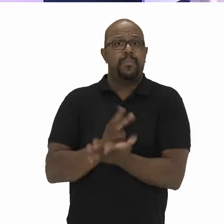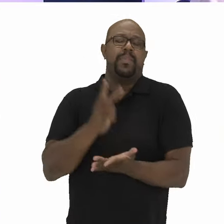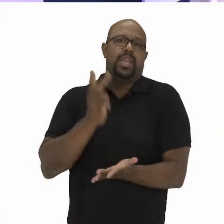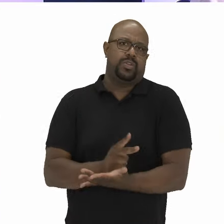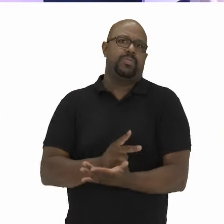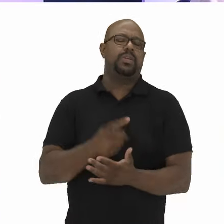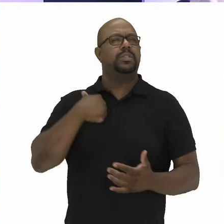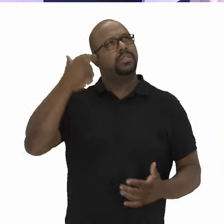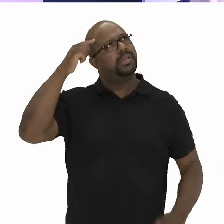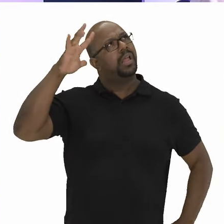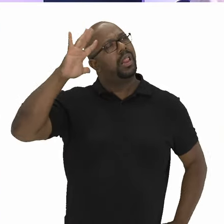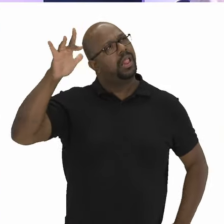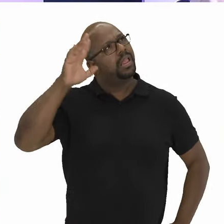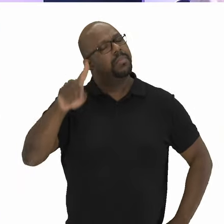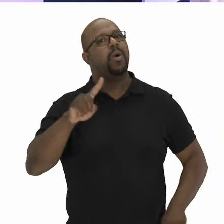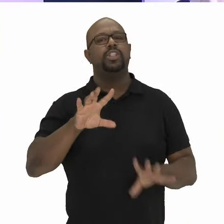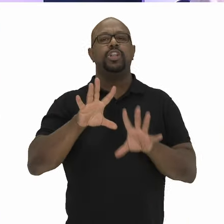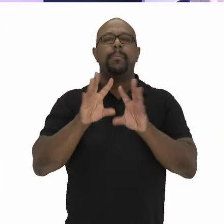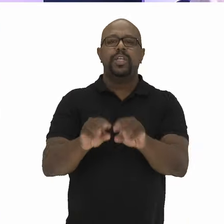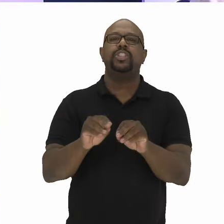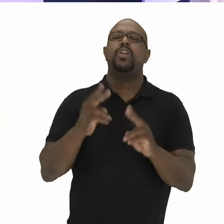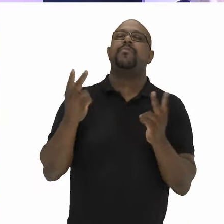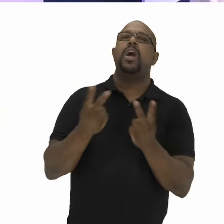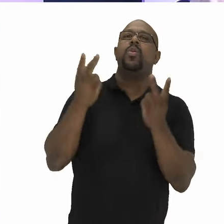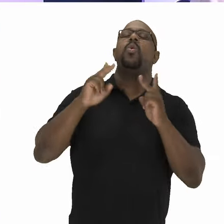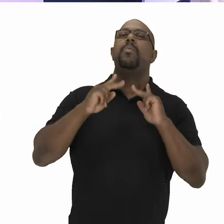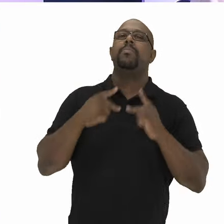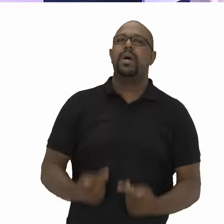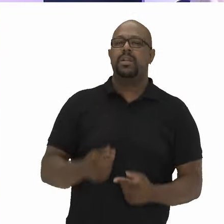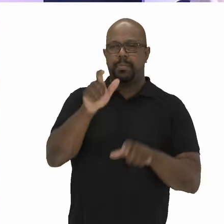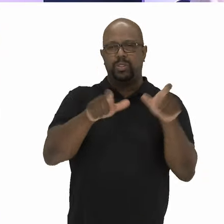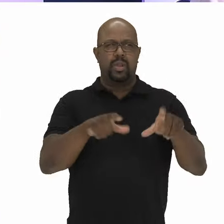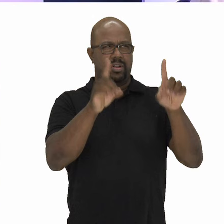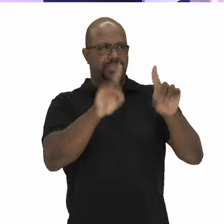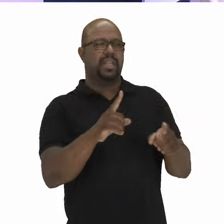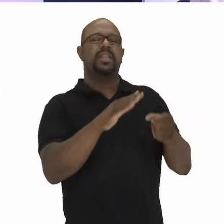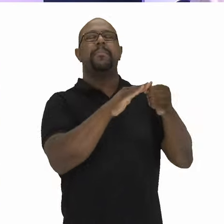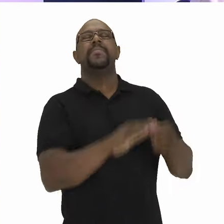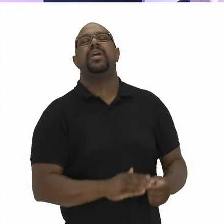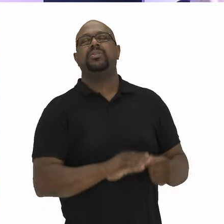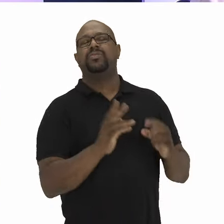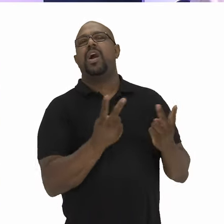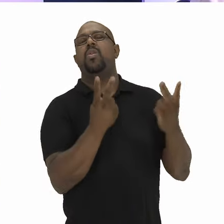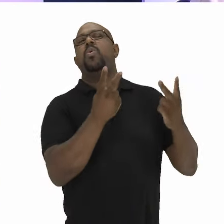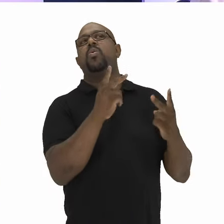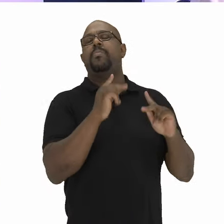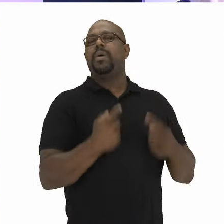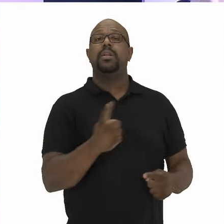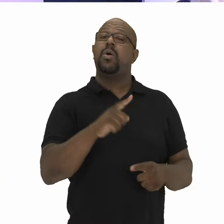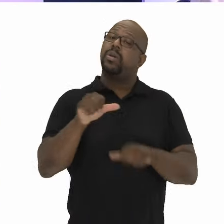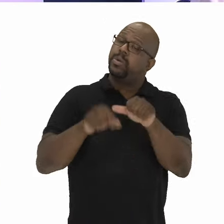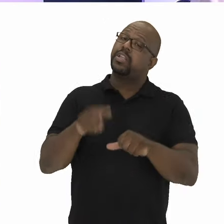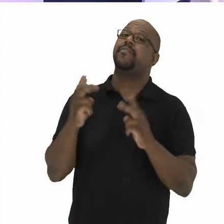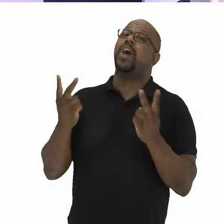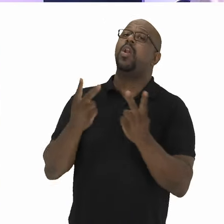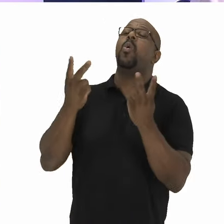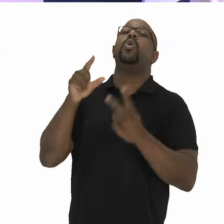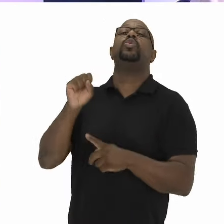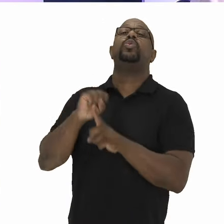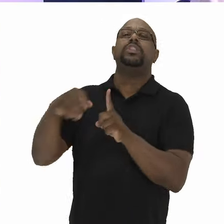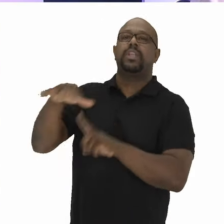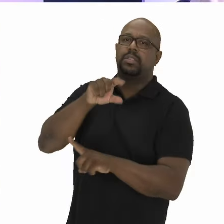mesmo a gente tem uma ilusão de que você pode mexer no valor humano e que pessoas com deficiência tem menos valor humano mas não tem o que muda é o valor